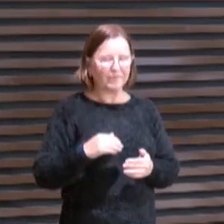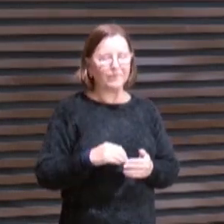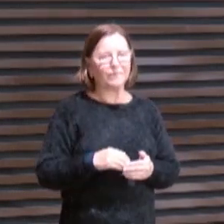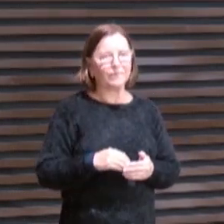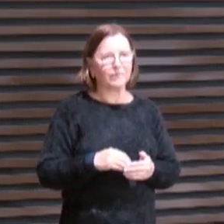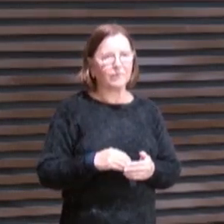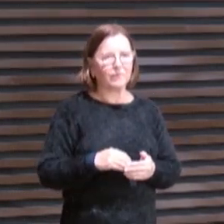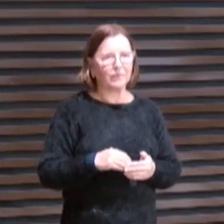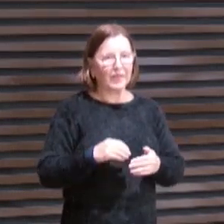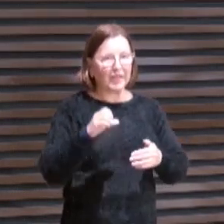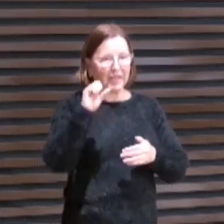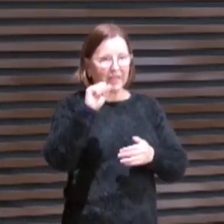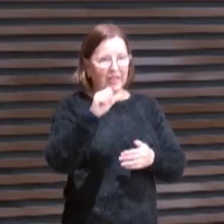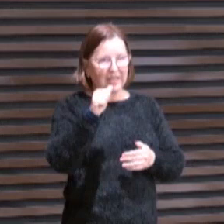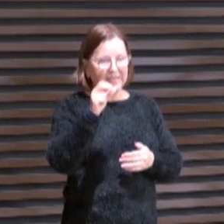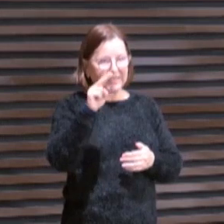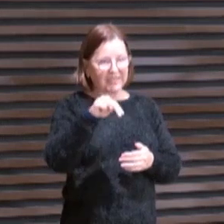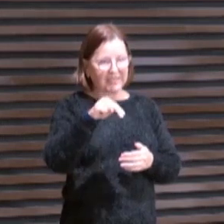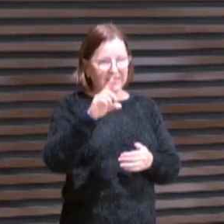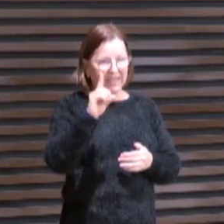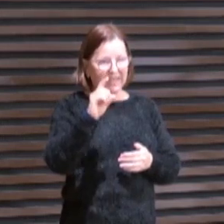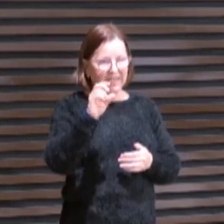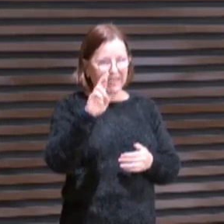e a Sandra estava traduzindo